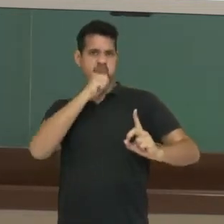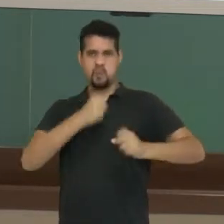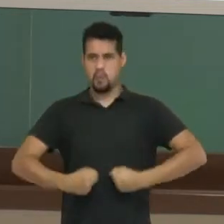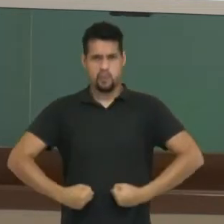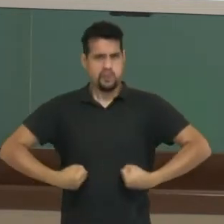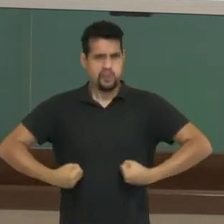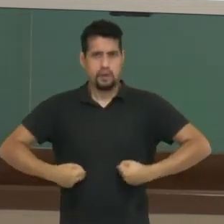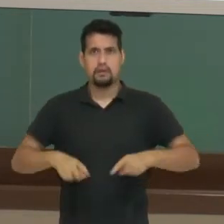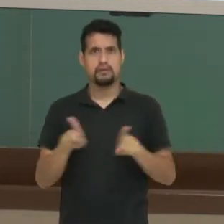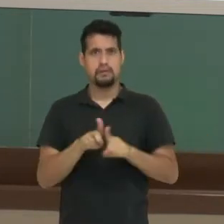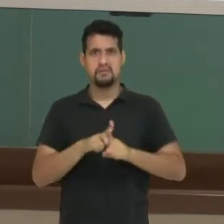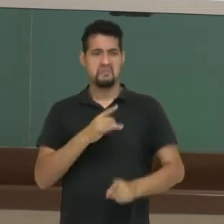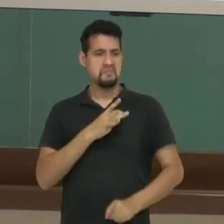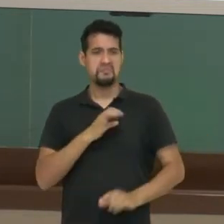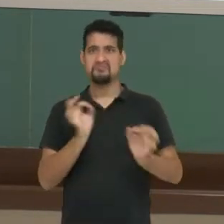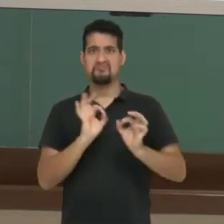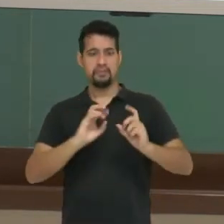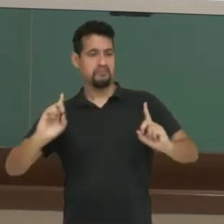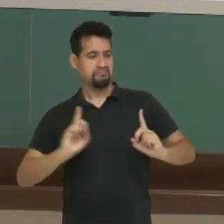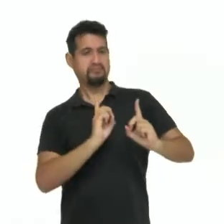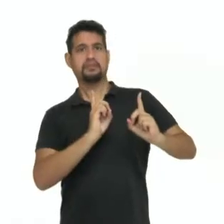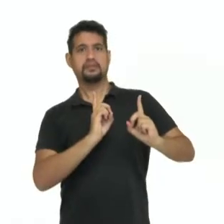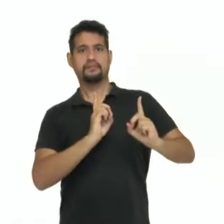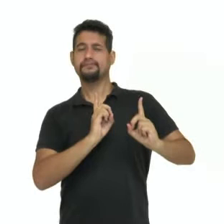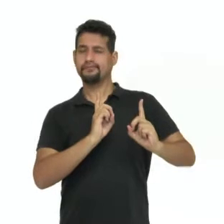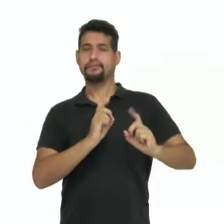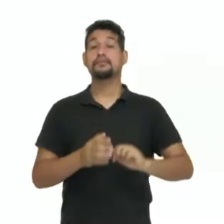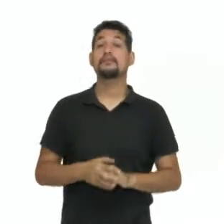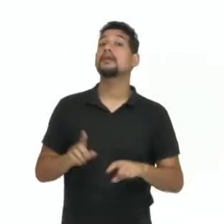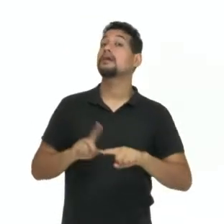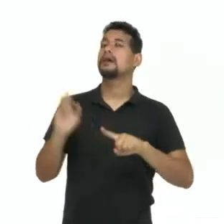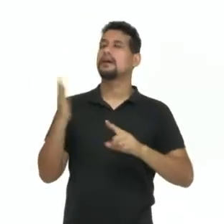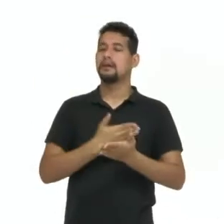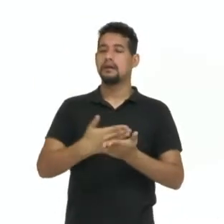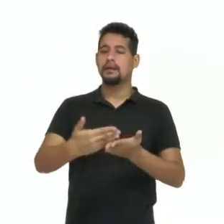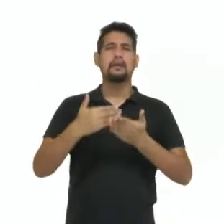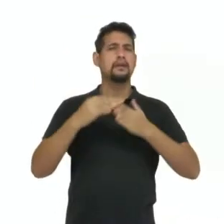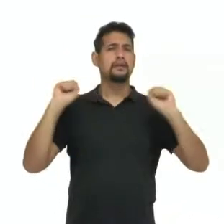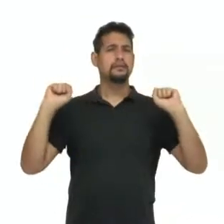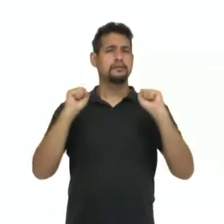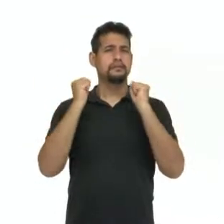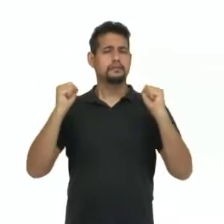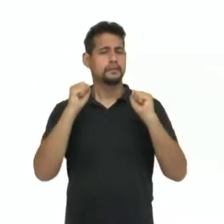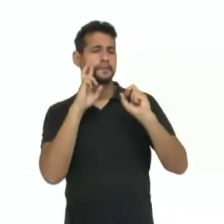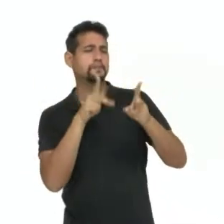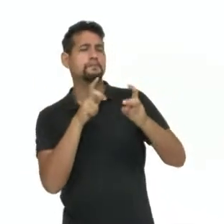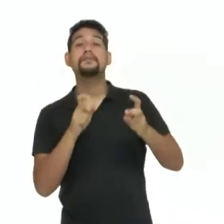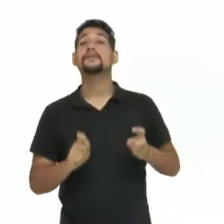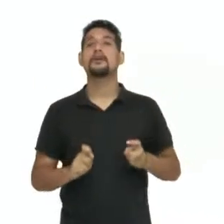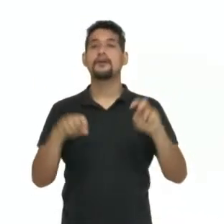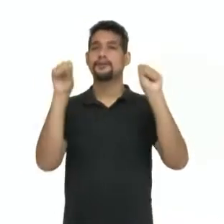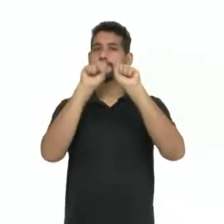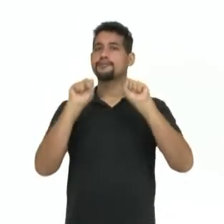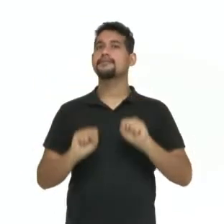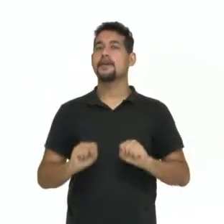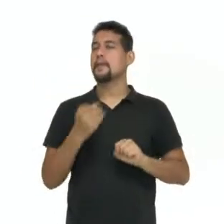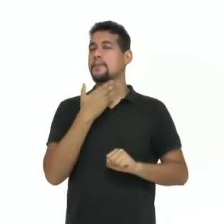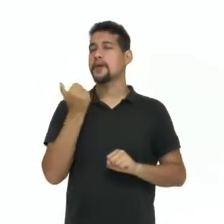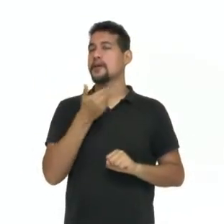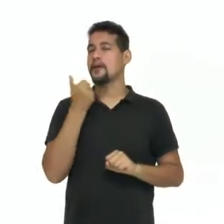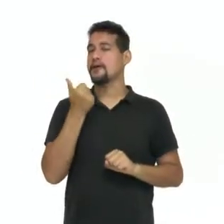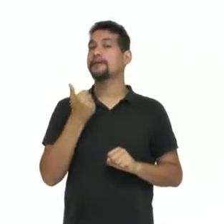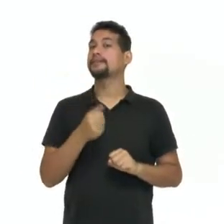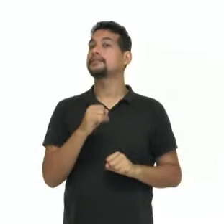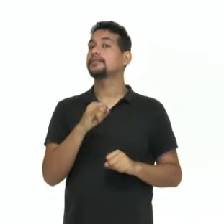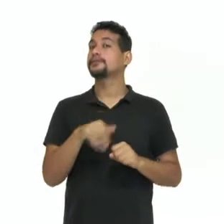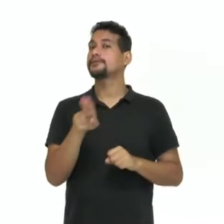robustos, de uma estrutura óssea maior. No início do esporte, ele constatou que o sistema funcionava melhor